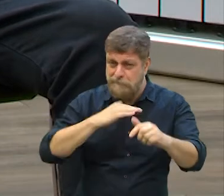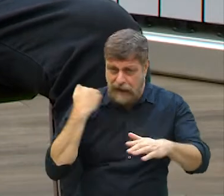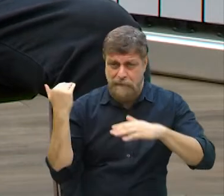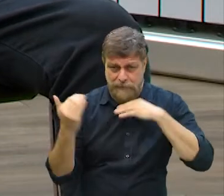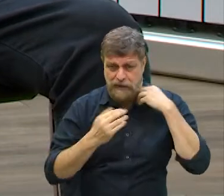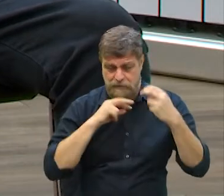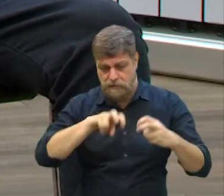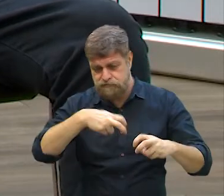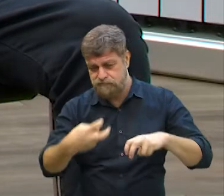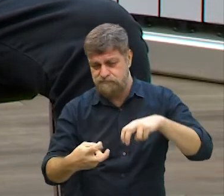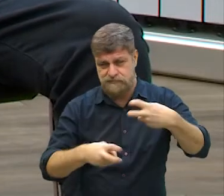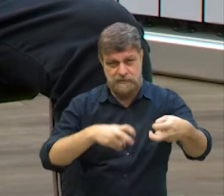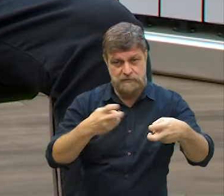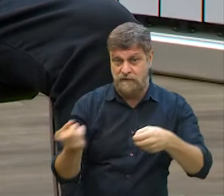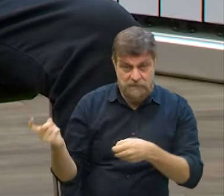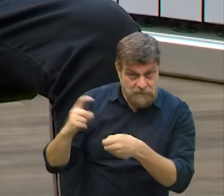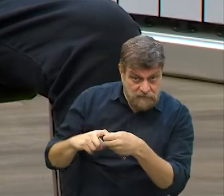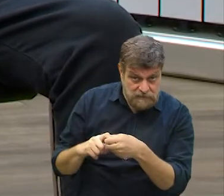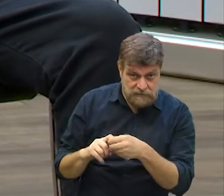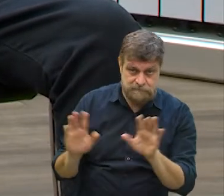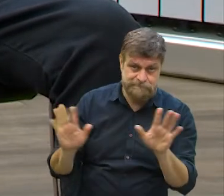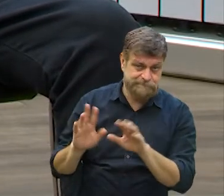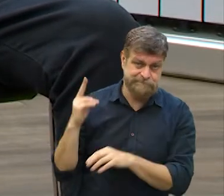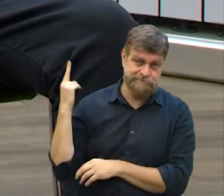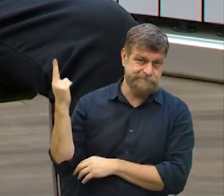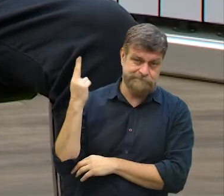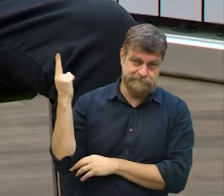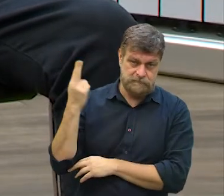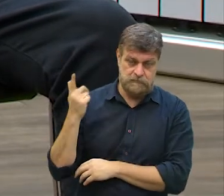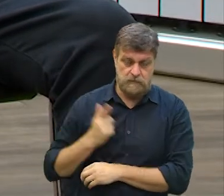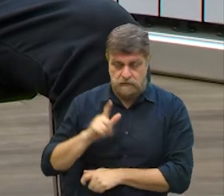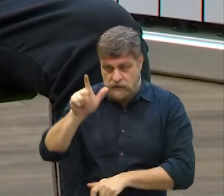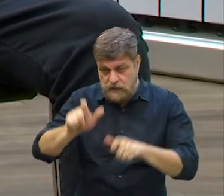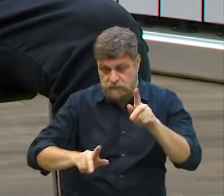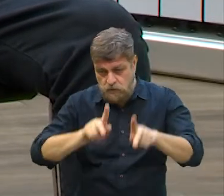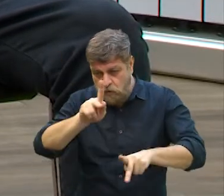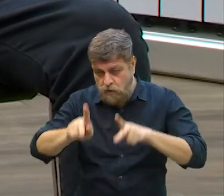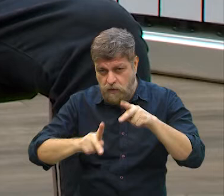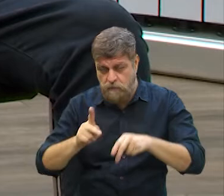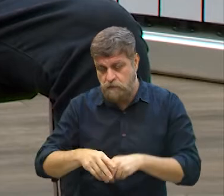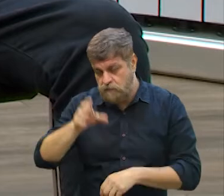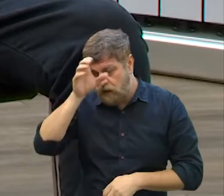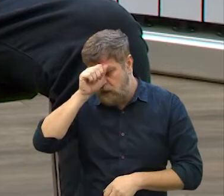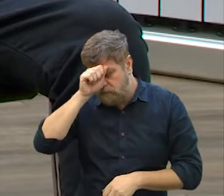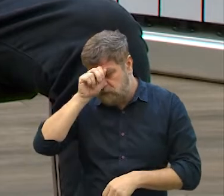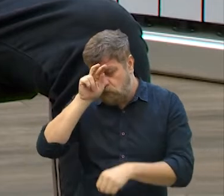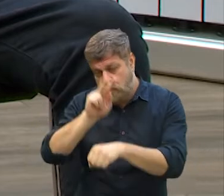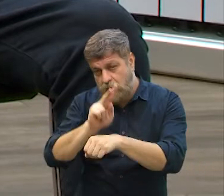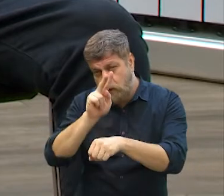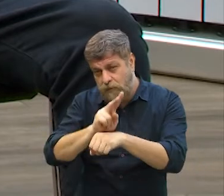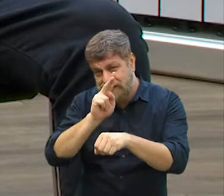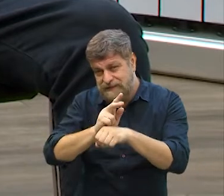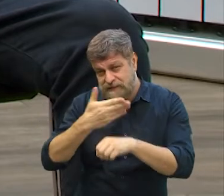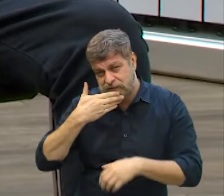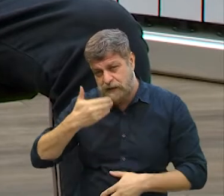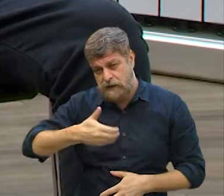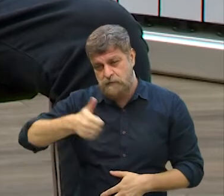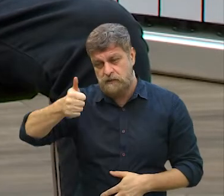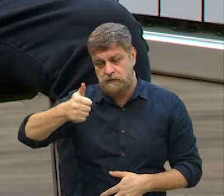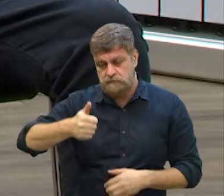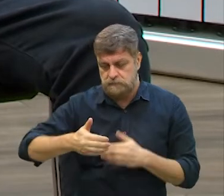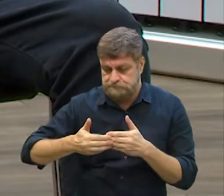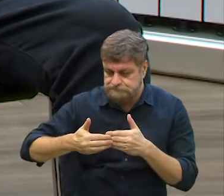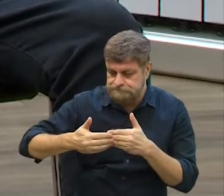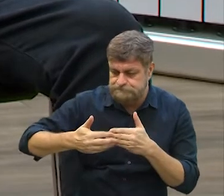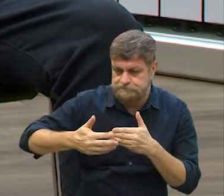vida. Tá? Isso não vai trazer de volta. Então, o povo aprendeu a se higienizar mais, o povo aprendeu a se cuidar mais, e